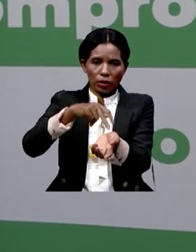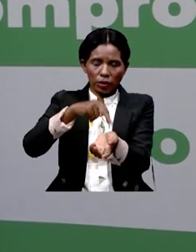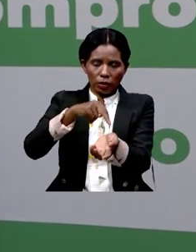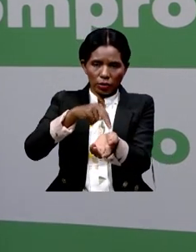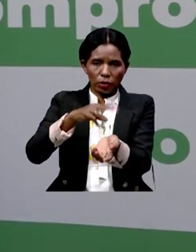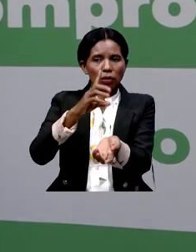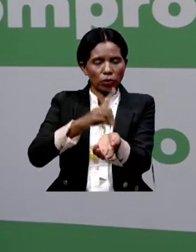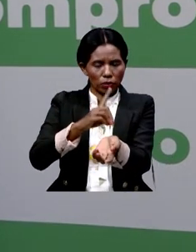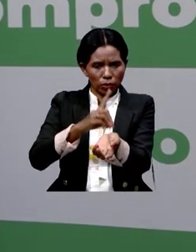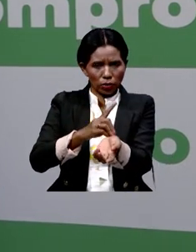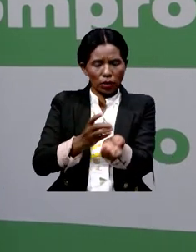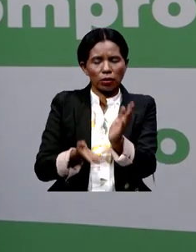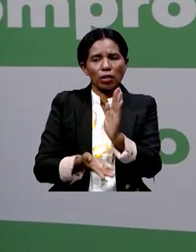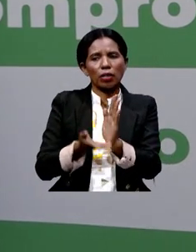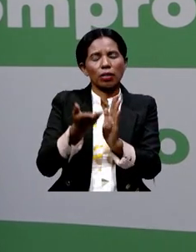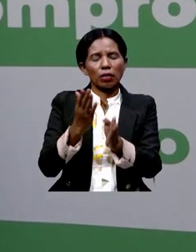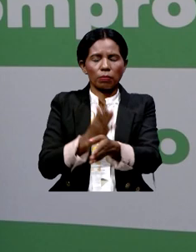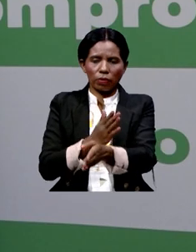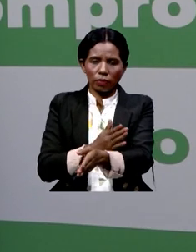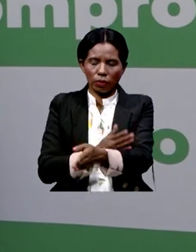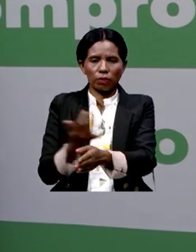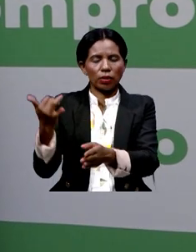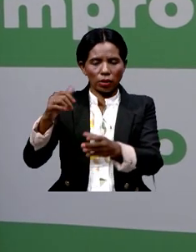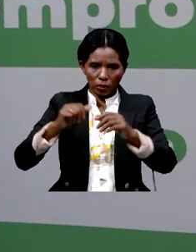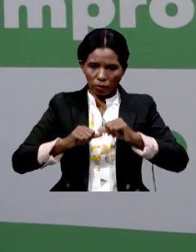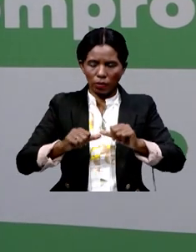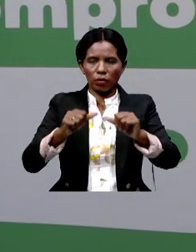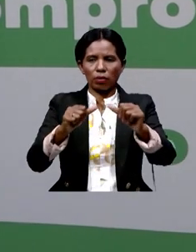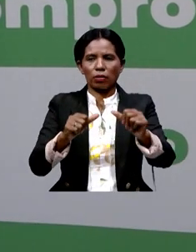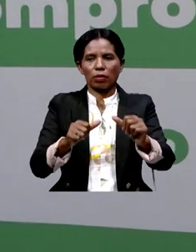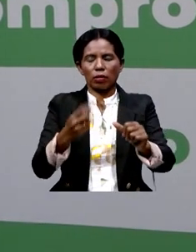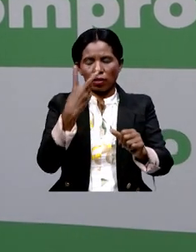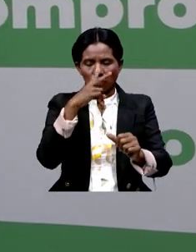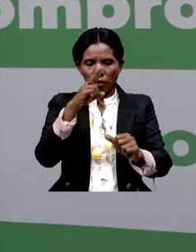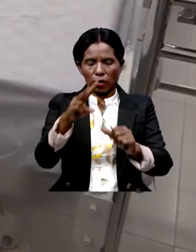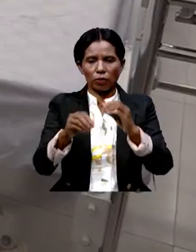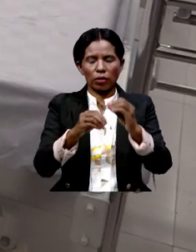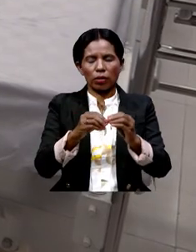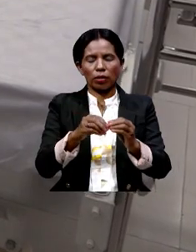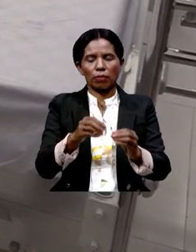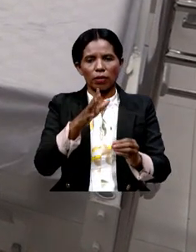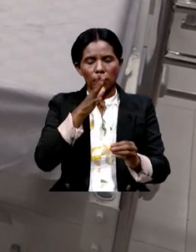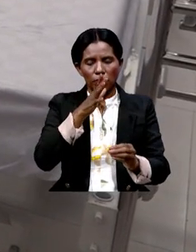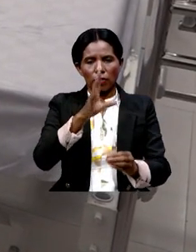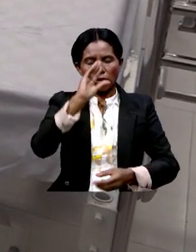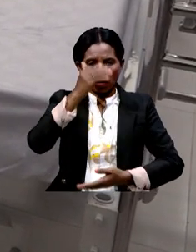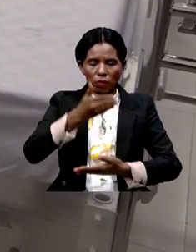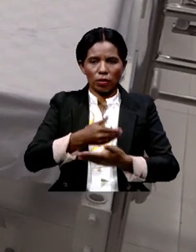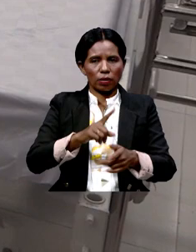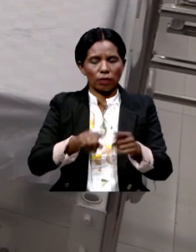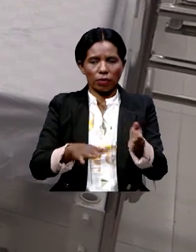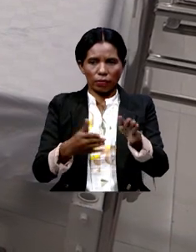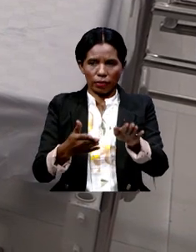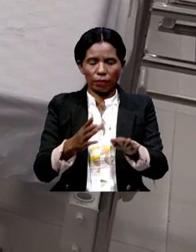doctors to improve the quality of care so we can continue to see maternal mortality decline.